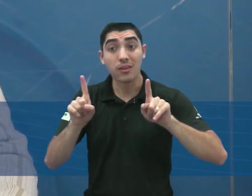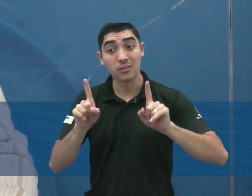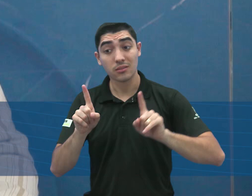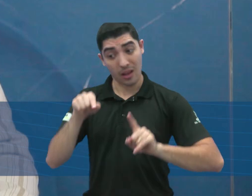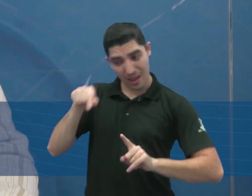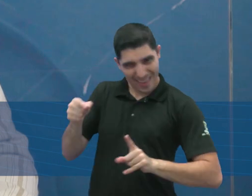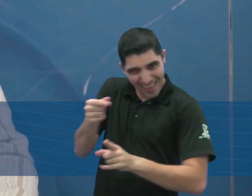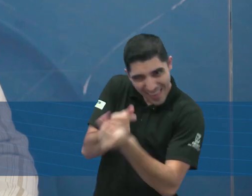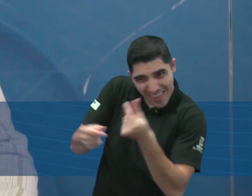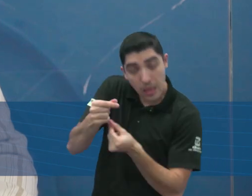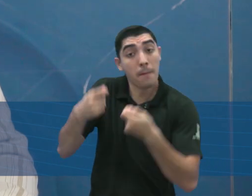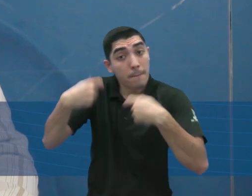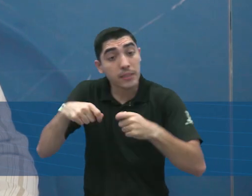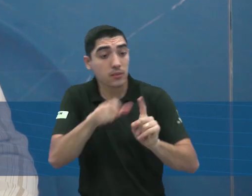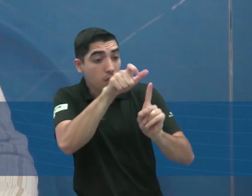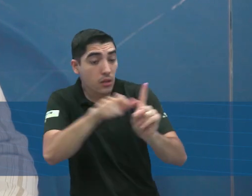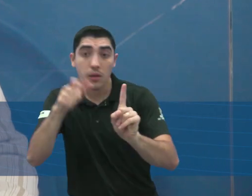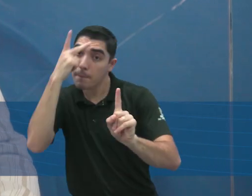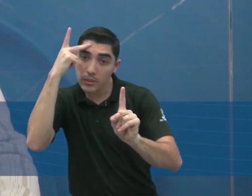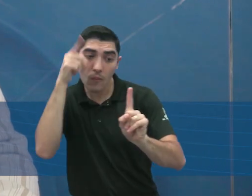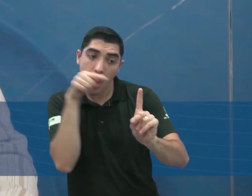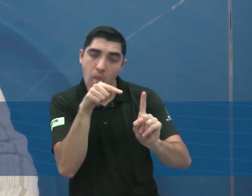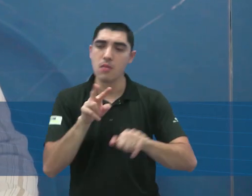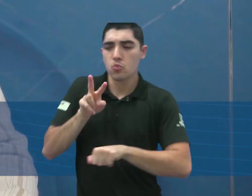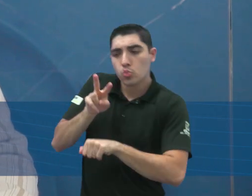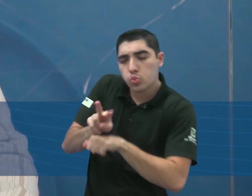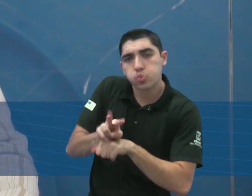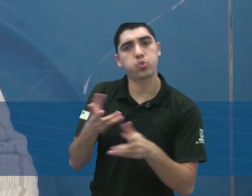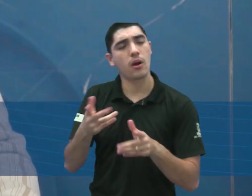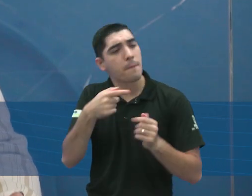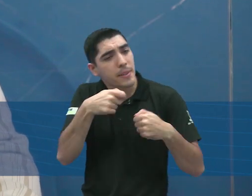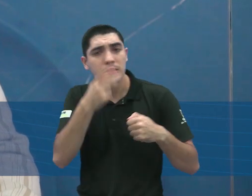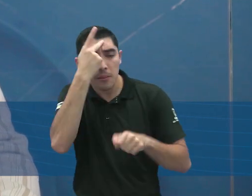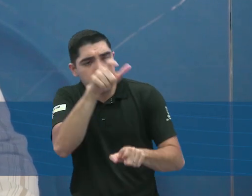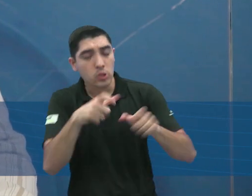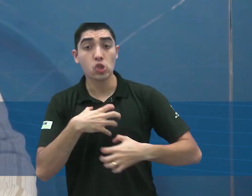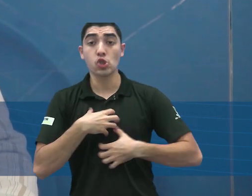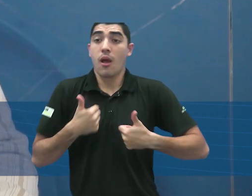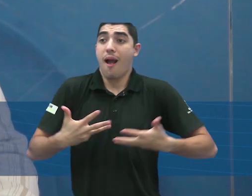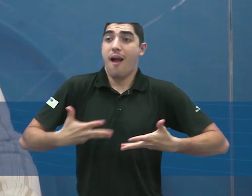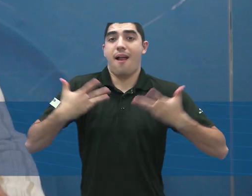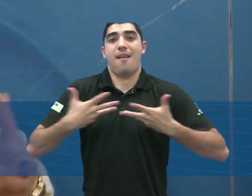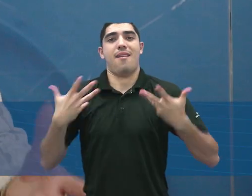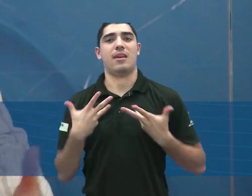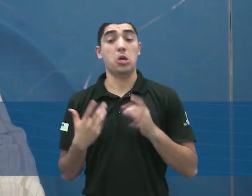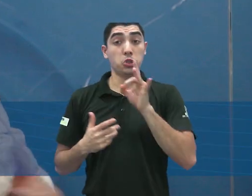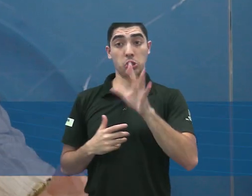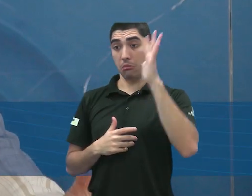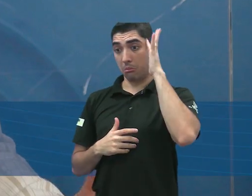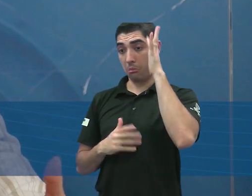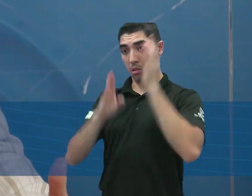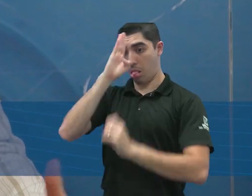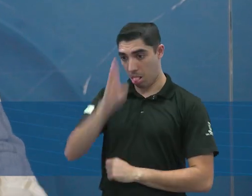pessoas que estão ali. Então, essa cultura hoje que a gente tem falado muito da alta produtividade, ela não pode, né, ser uma utopia e a gente acreditar